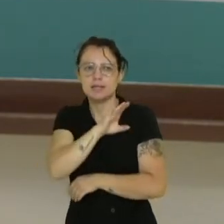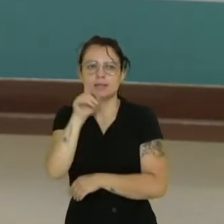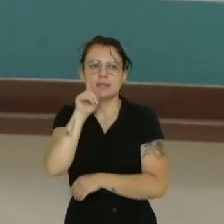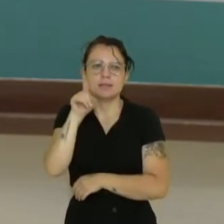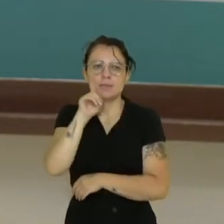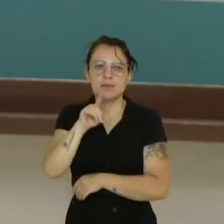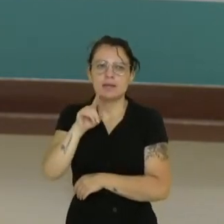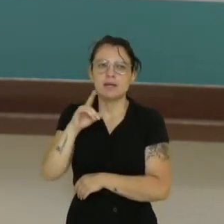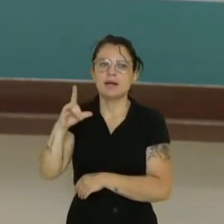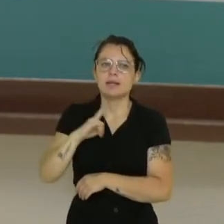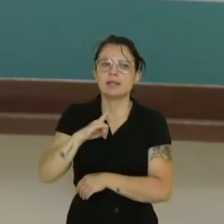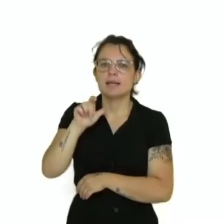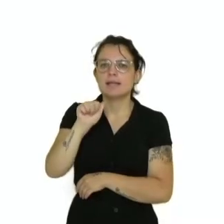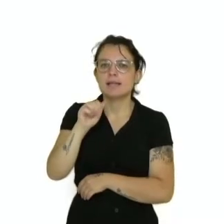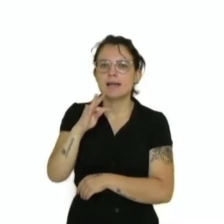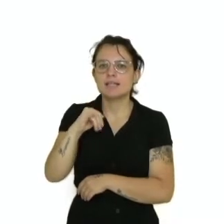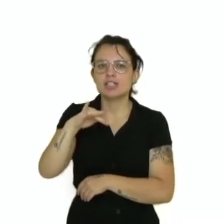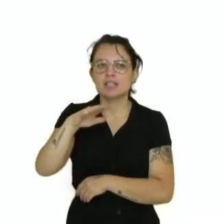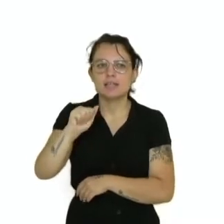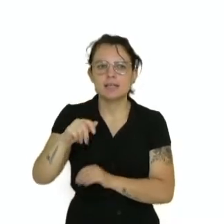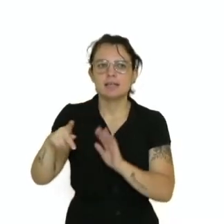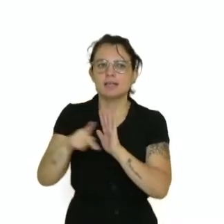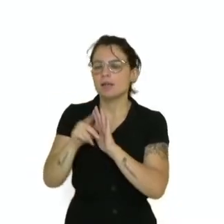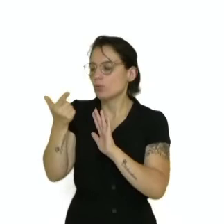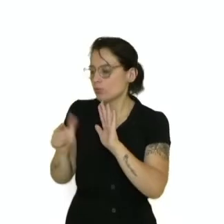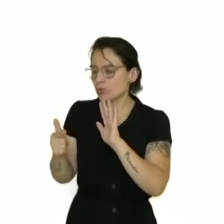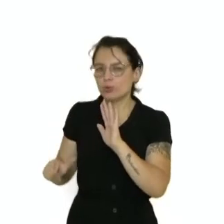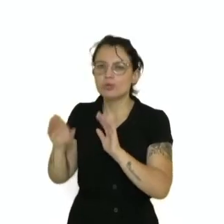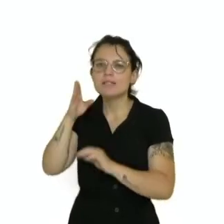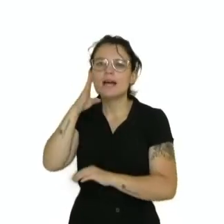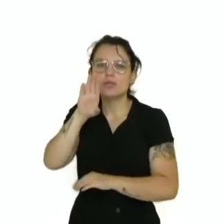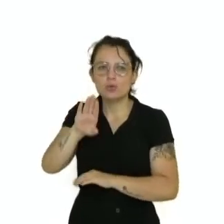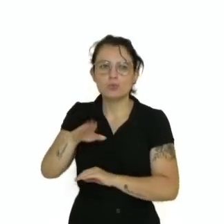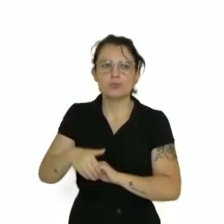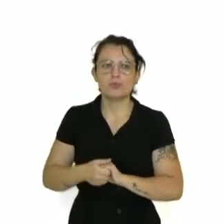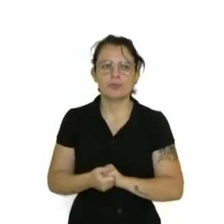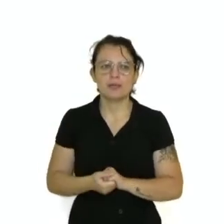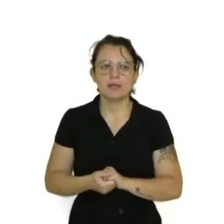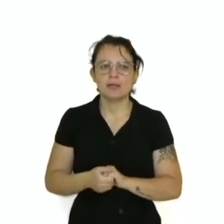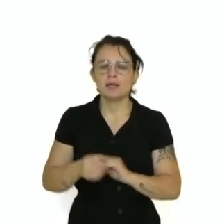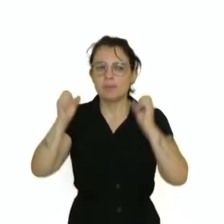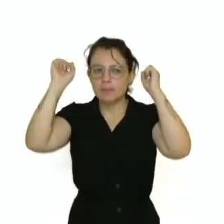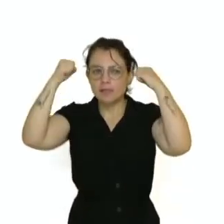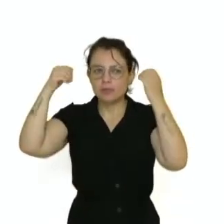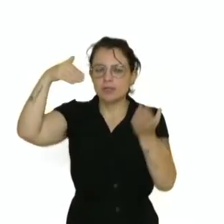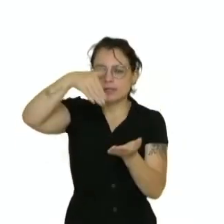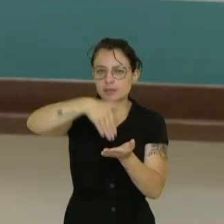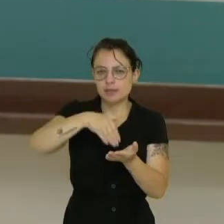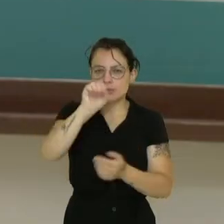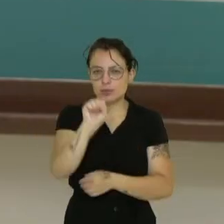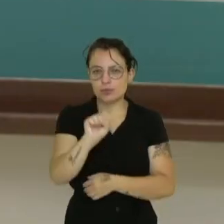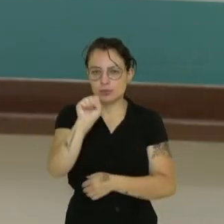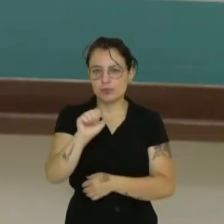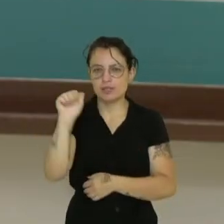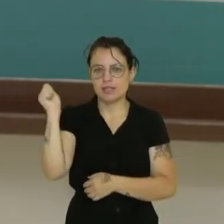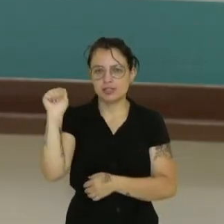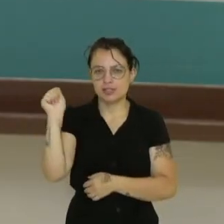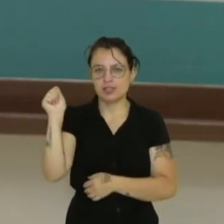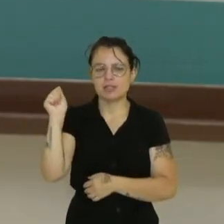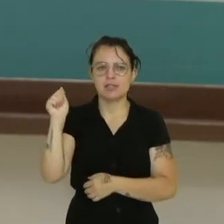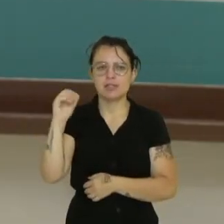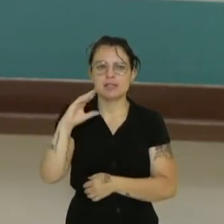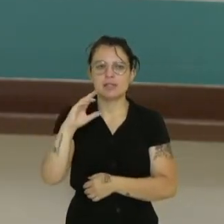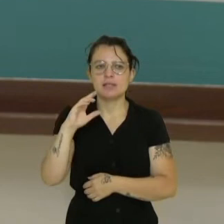América Latina, que abrange todos os demais países que vão do México ao sul da Argentina e do